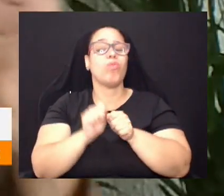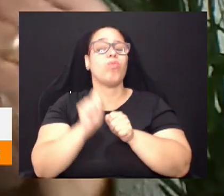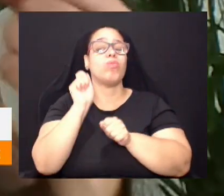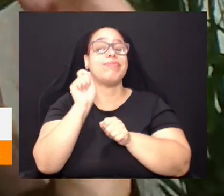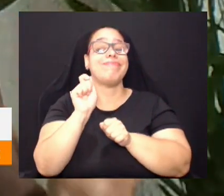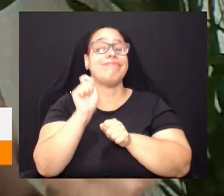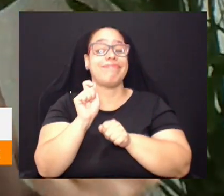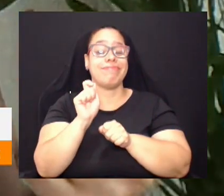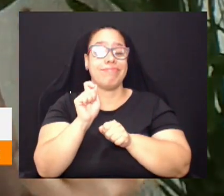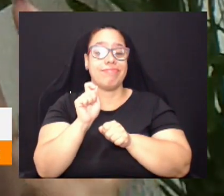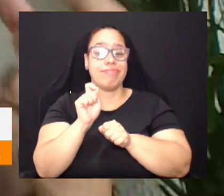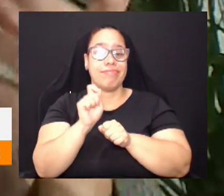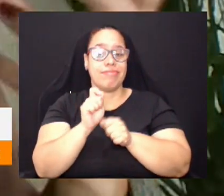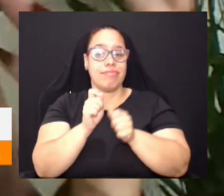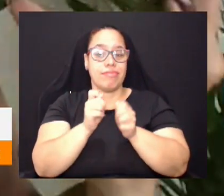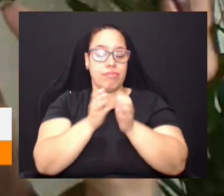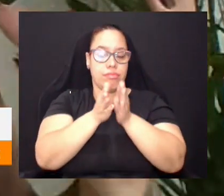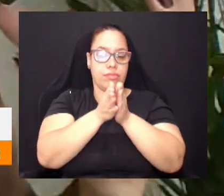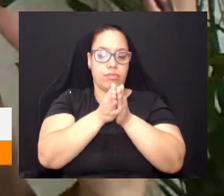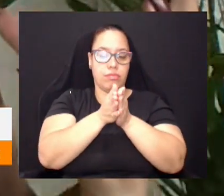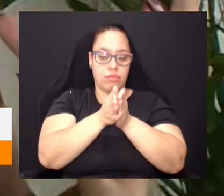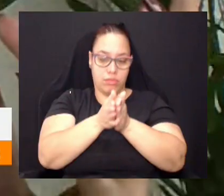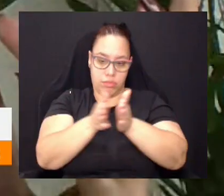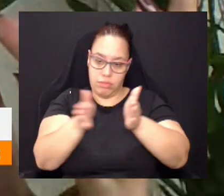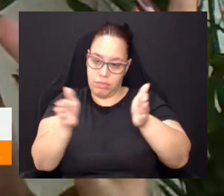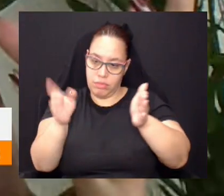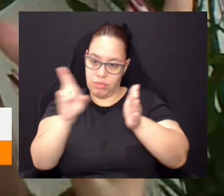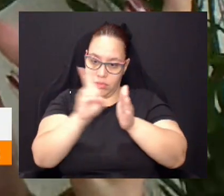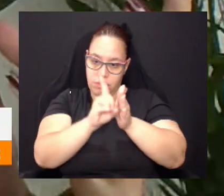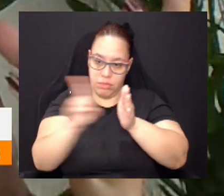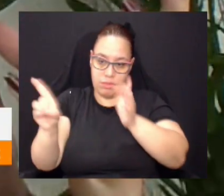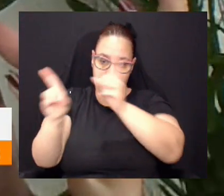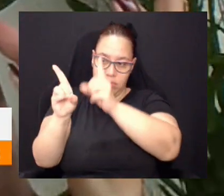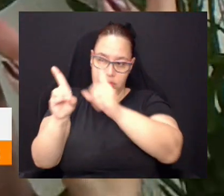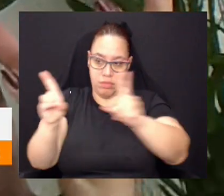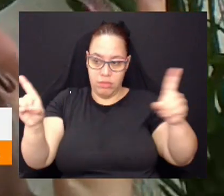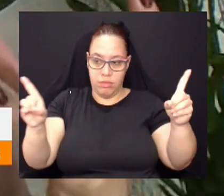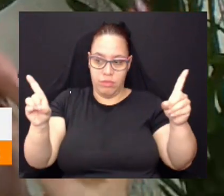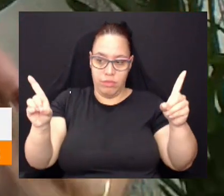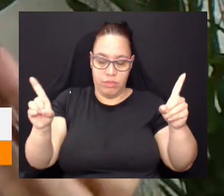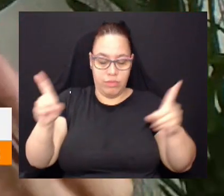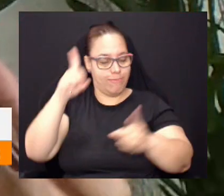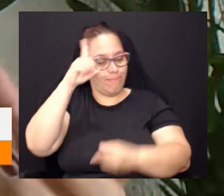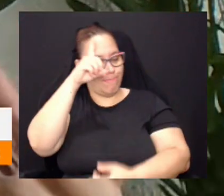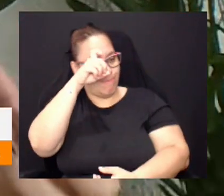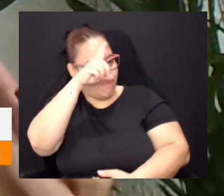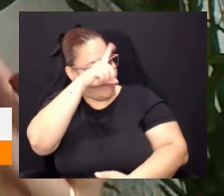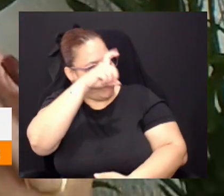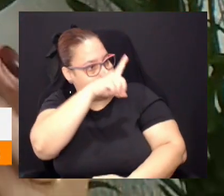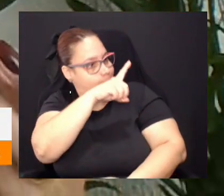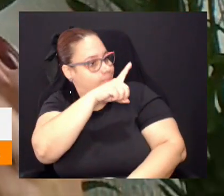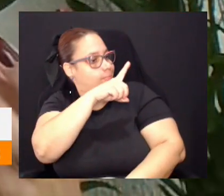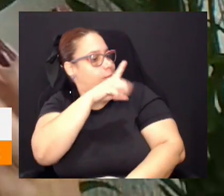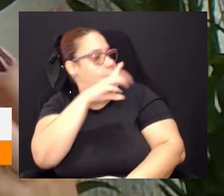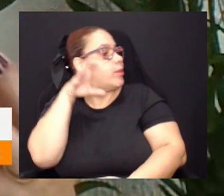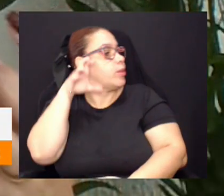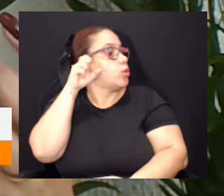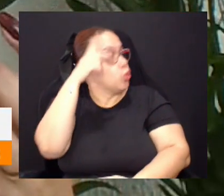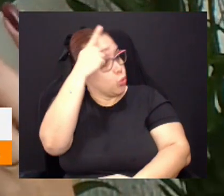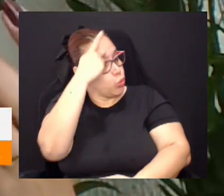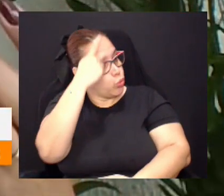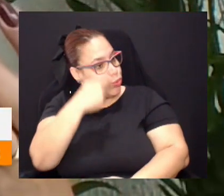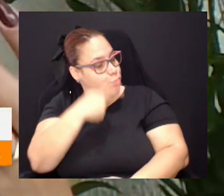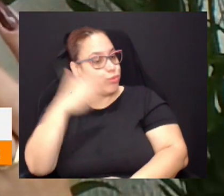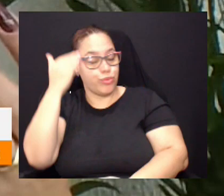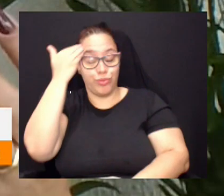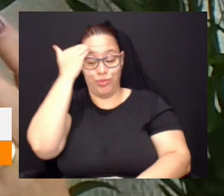um afastamento e uma dificuldade de se ouvir.